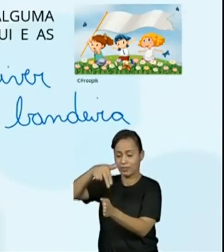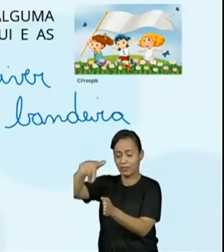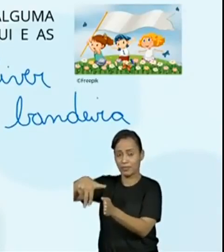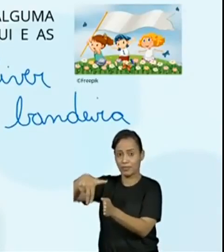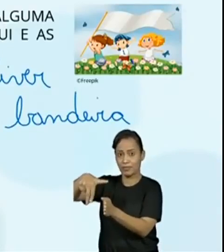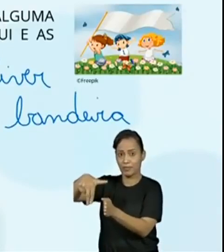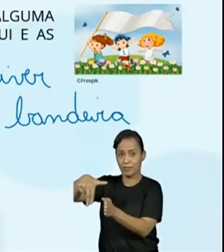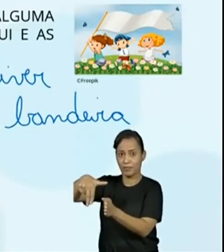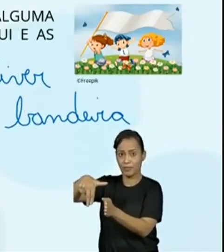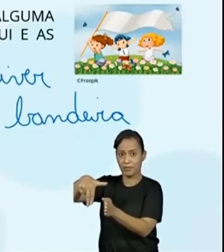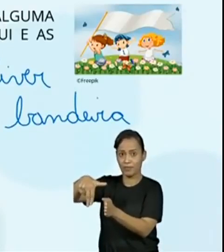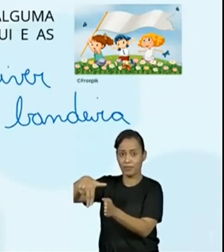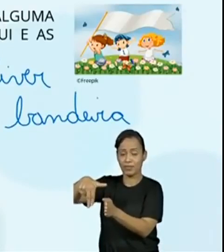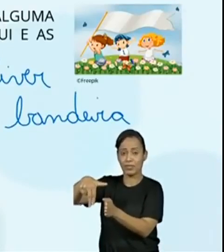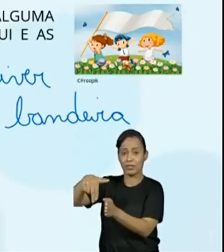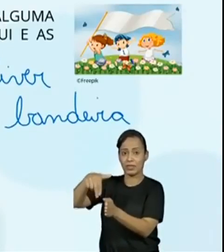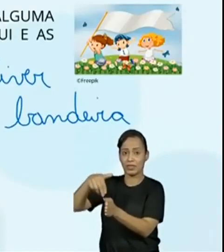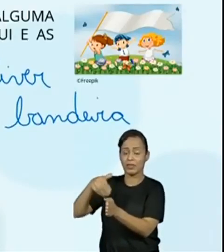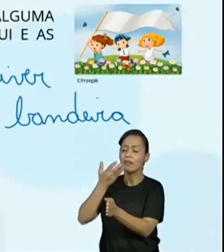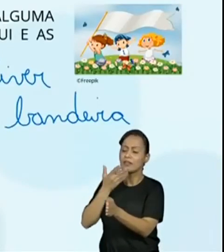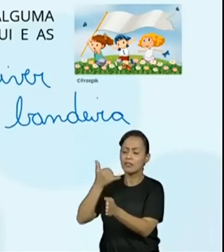Não pode...